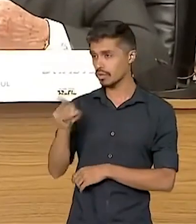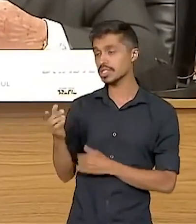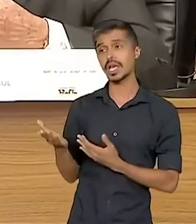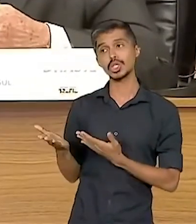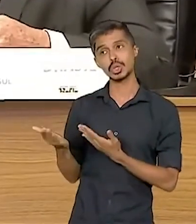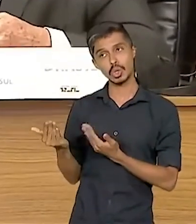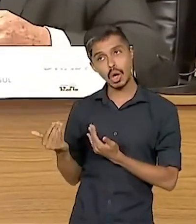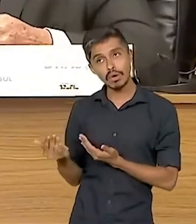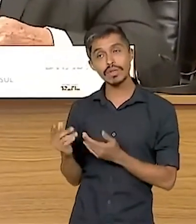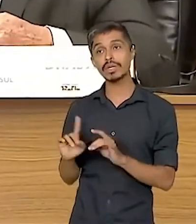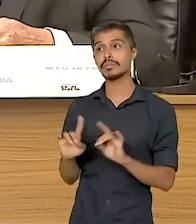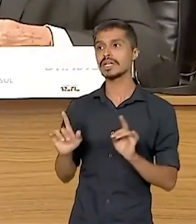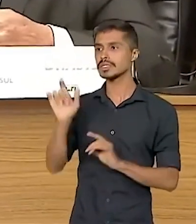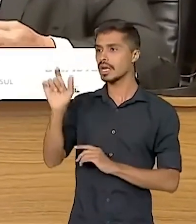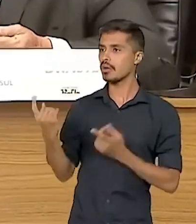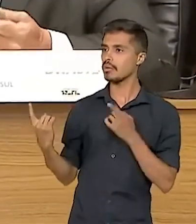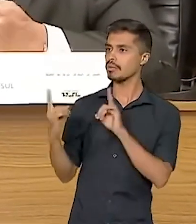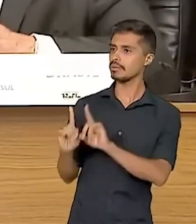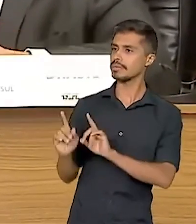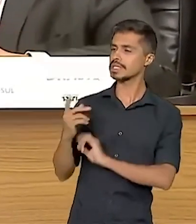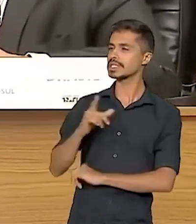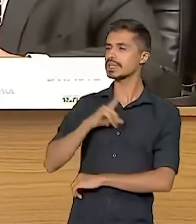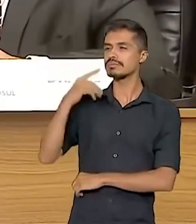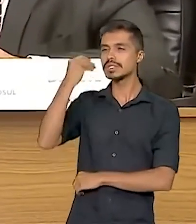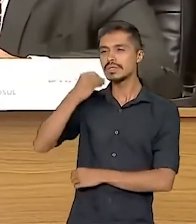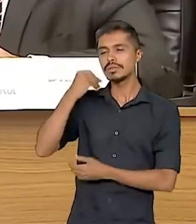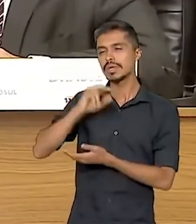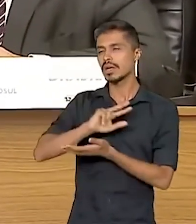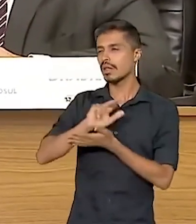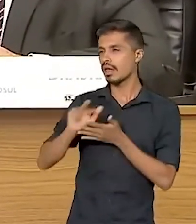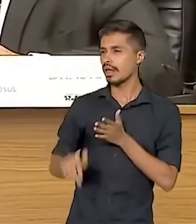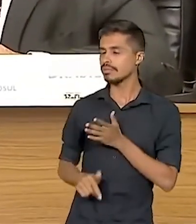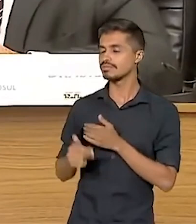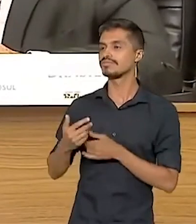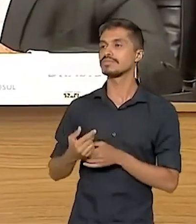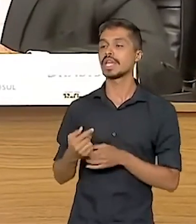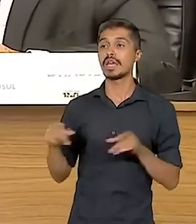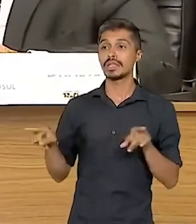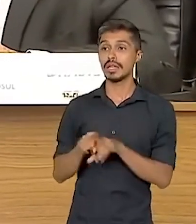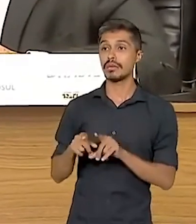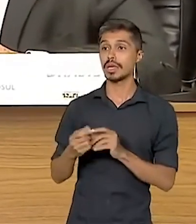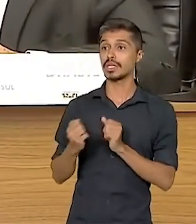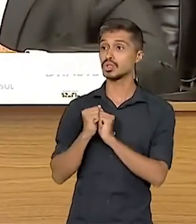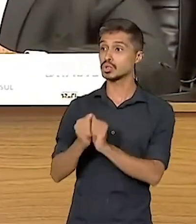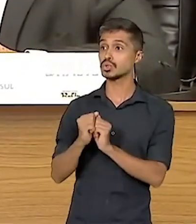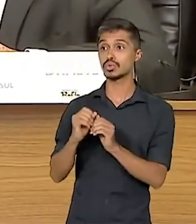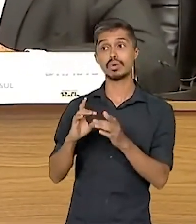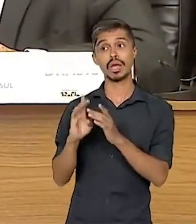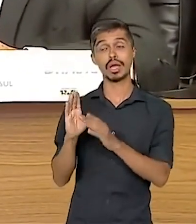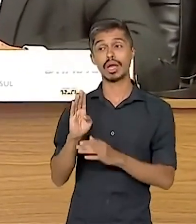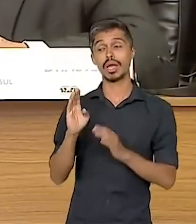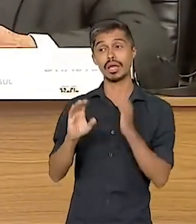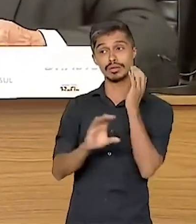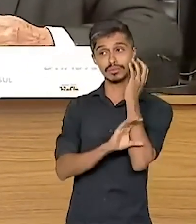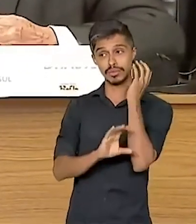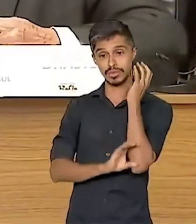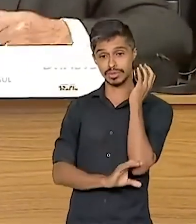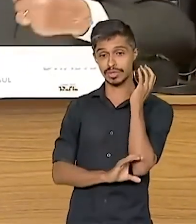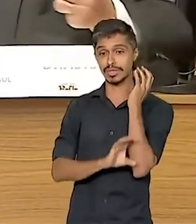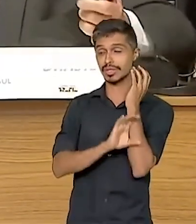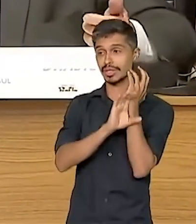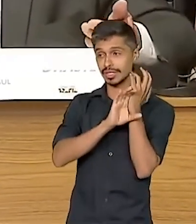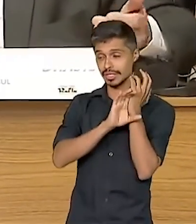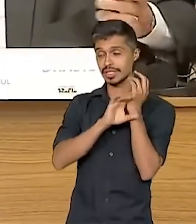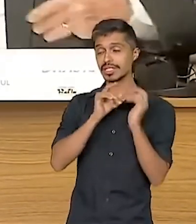jovem, é um companheiro que tem uma vasta experiência, inclusive do lado da burocracia, que muitas vezes é